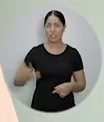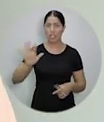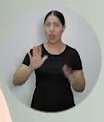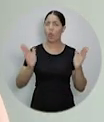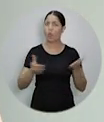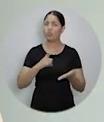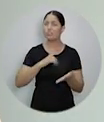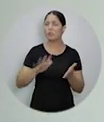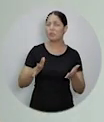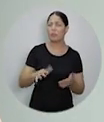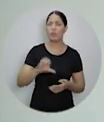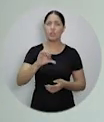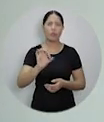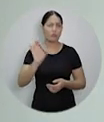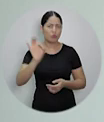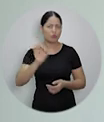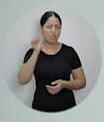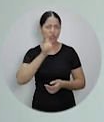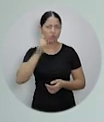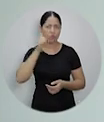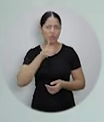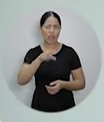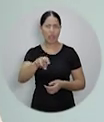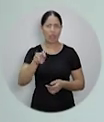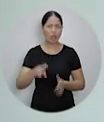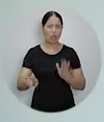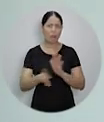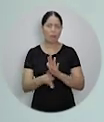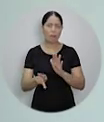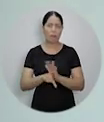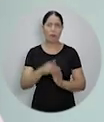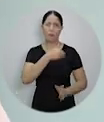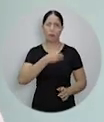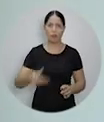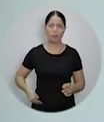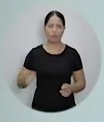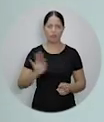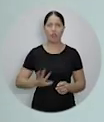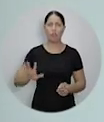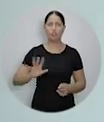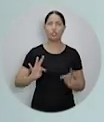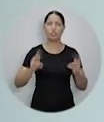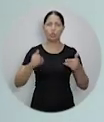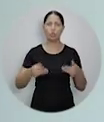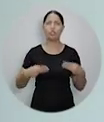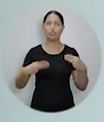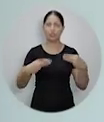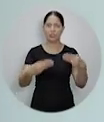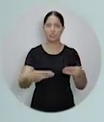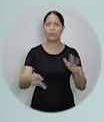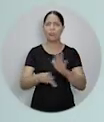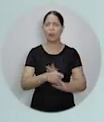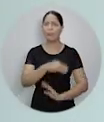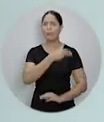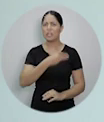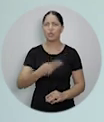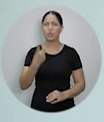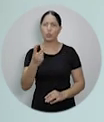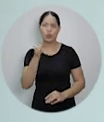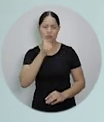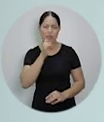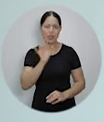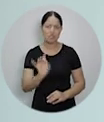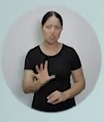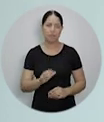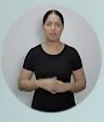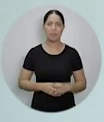federal. Hoje só temos aí 9% de mulheres em cargos do governo federal. Entre os ministros, somente 2%. Tem